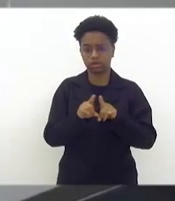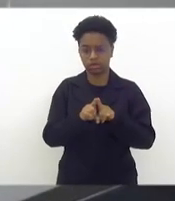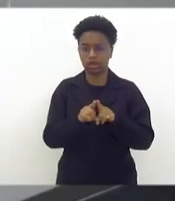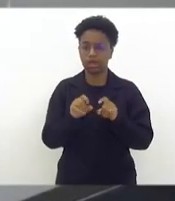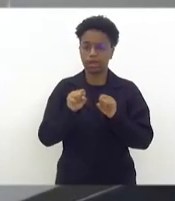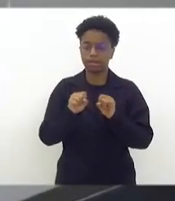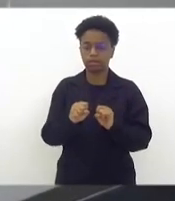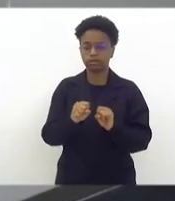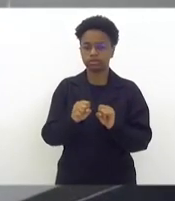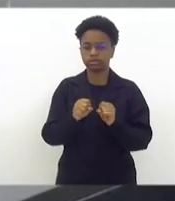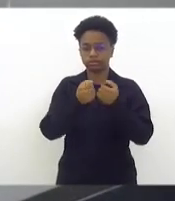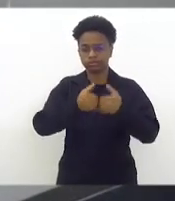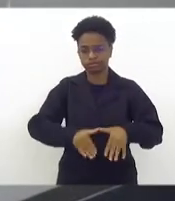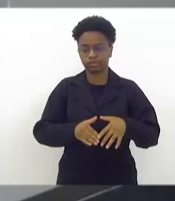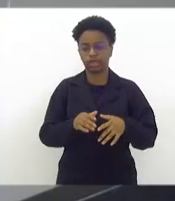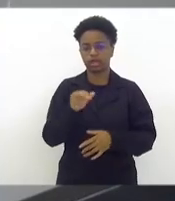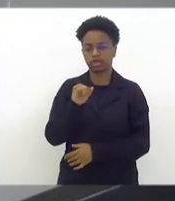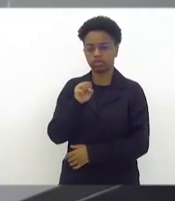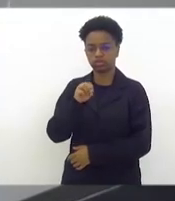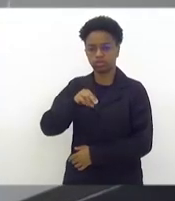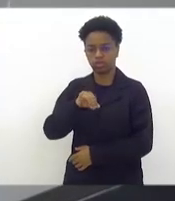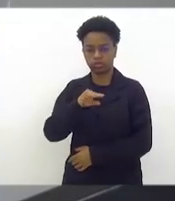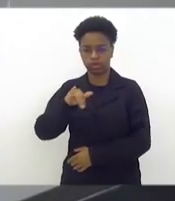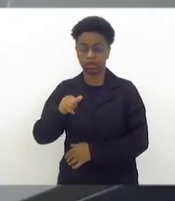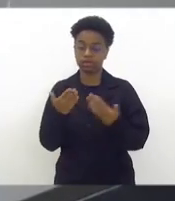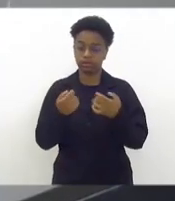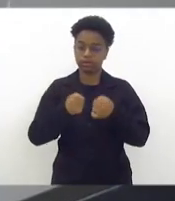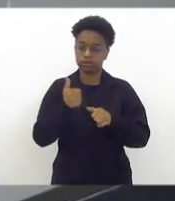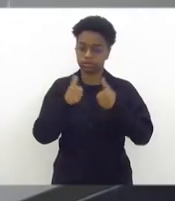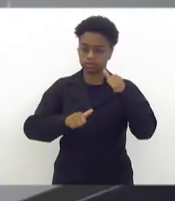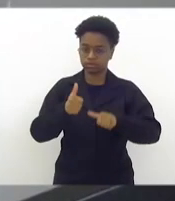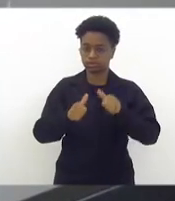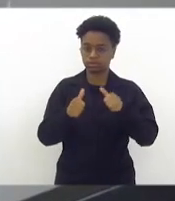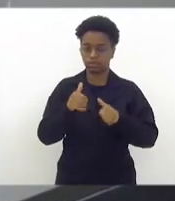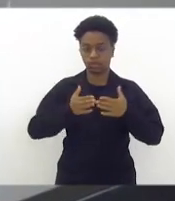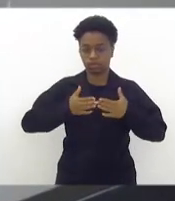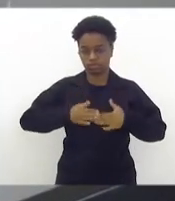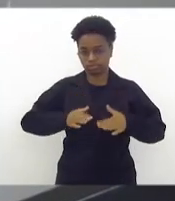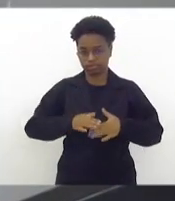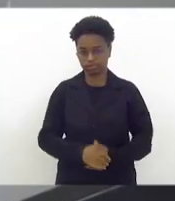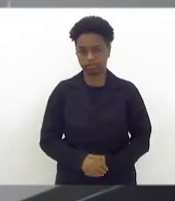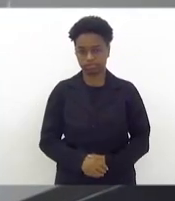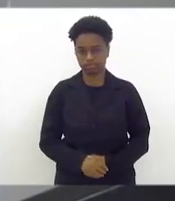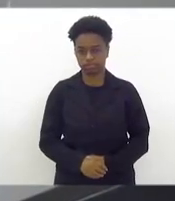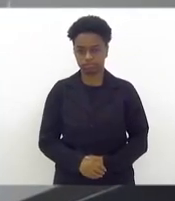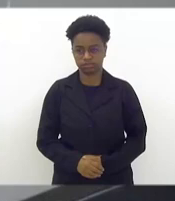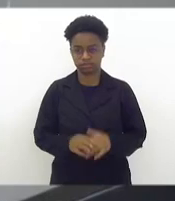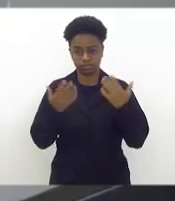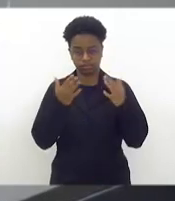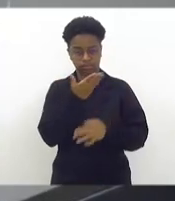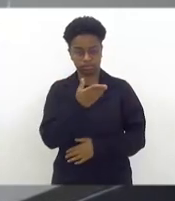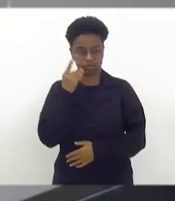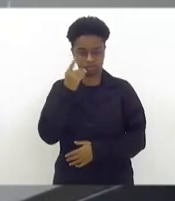ao princípio da isonomia, como bem disse o deputado Luiz Paulo. Então, tecnicamente, tem que avaliar com muito cautela, de fato. Presidente, me parabéns, permite? Pela vista. Deputado Carlos